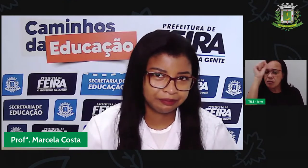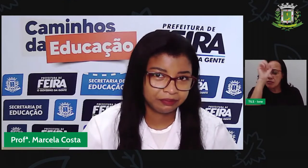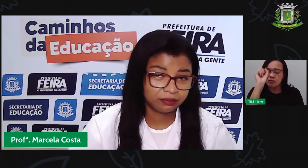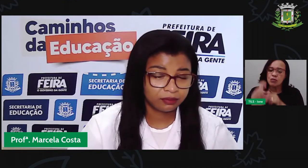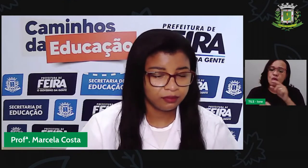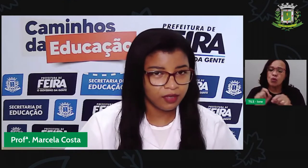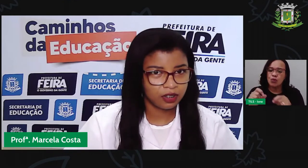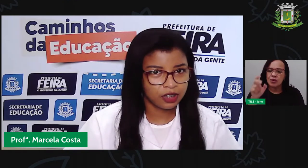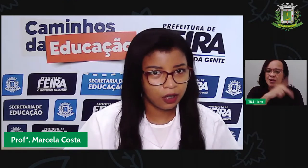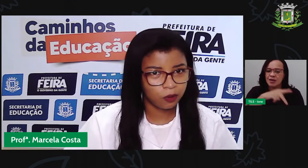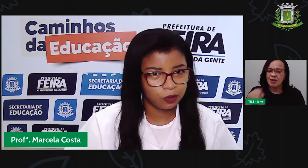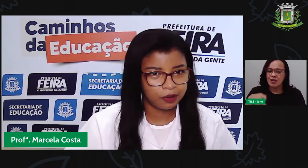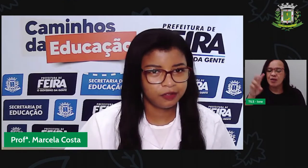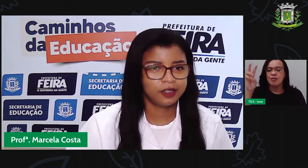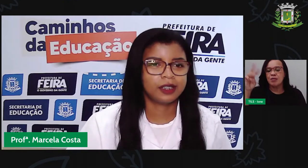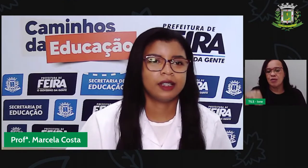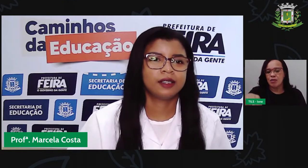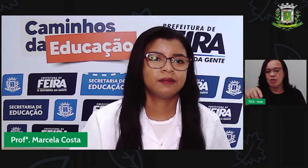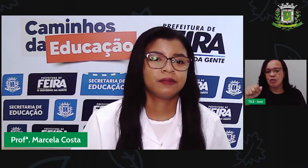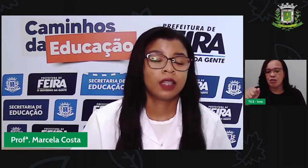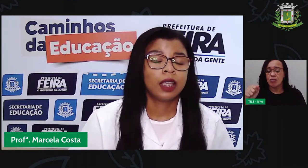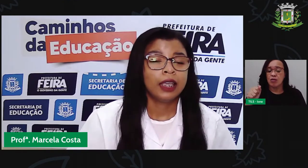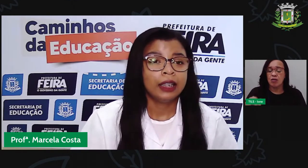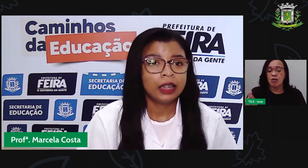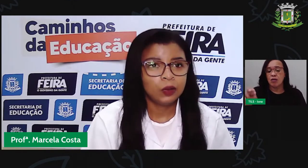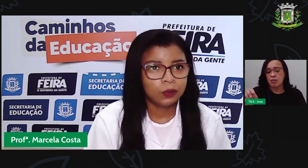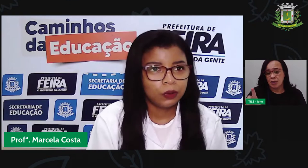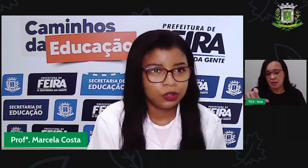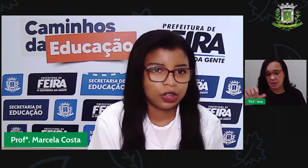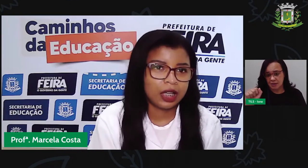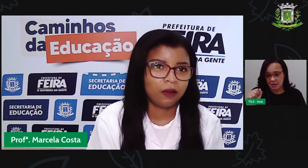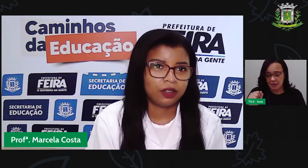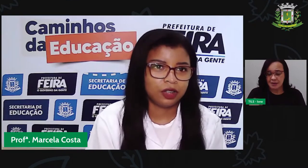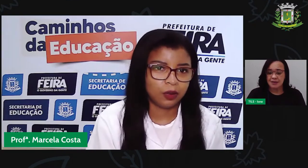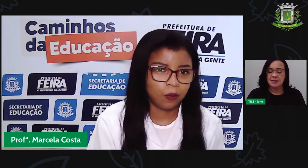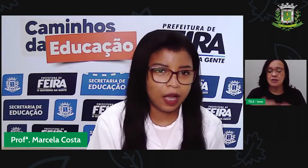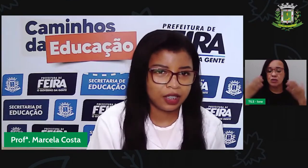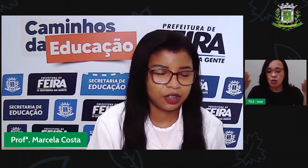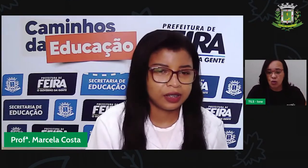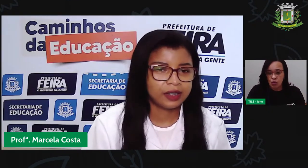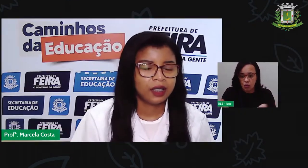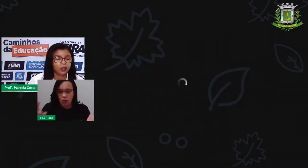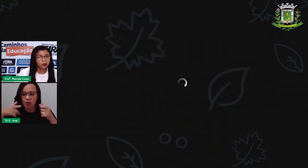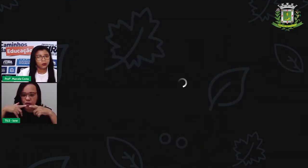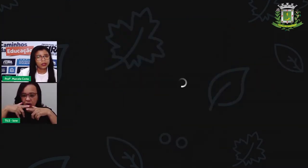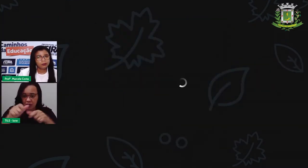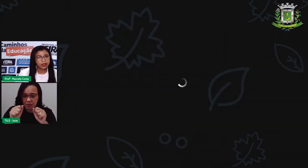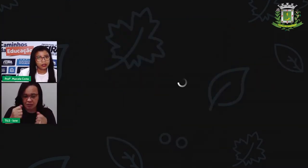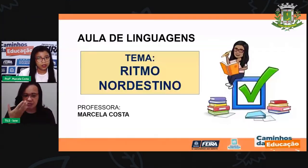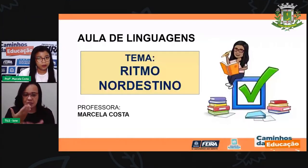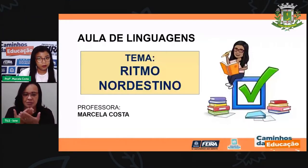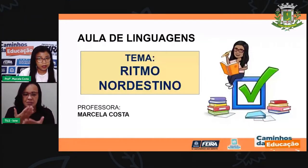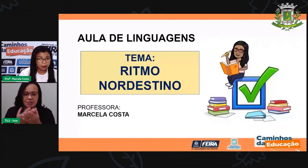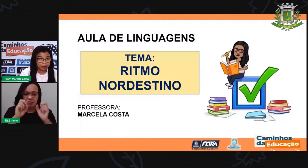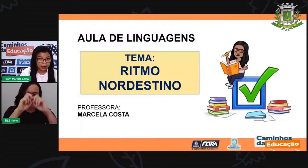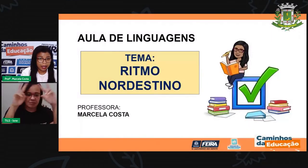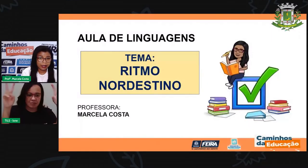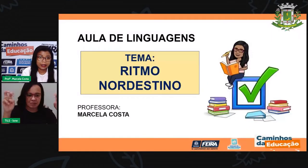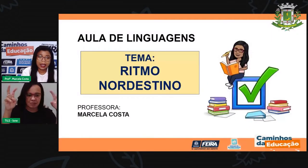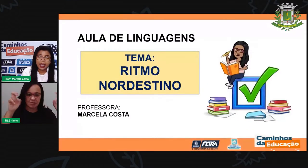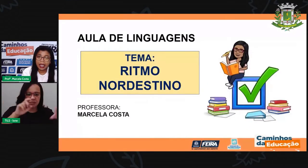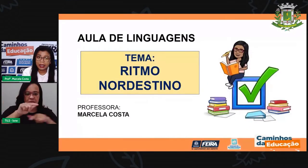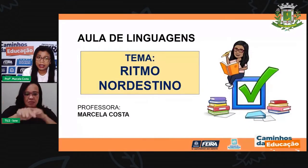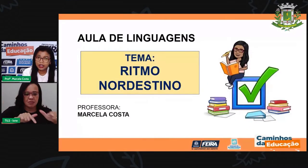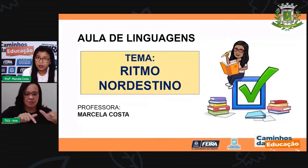Marcela? Já conto para você. Então, hoje, na aula de linguagem, o tema que nós vamos